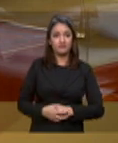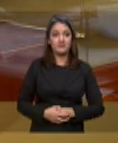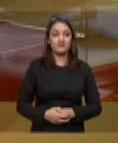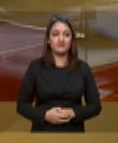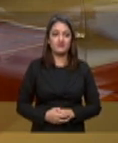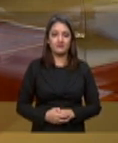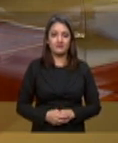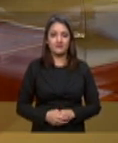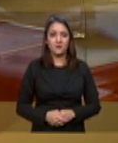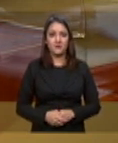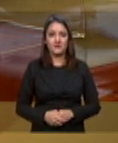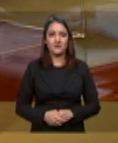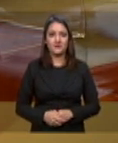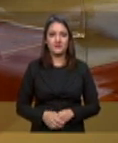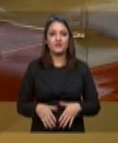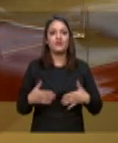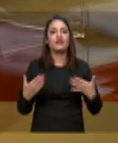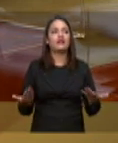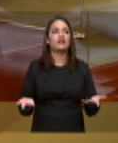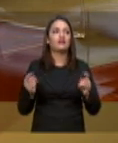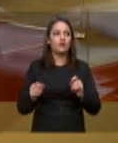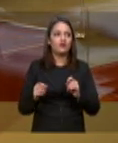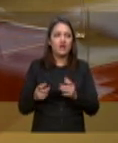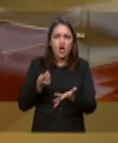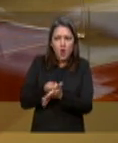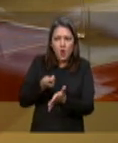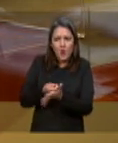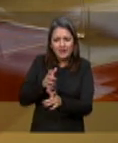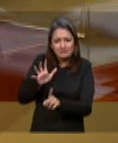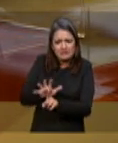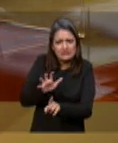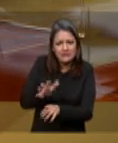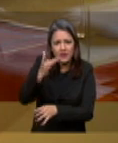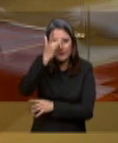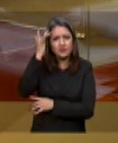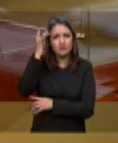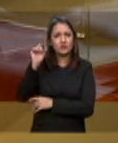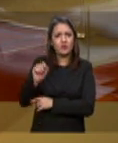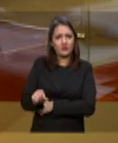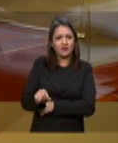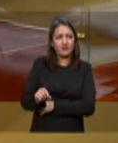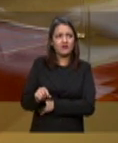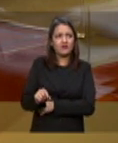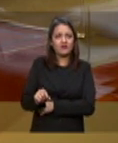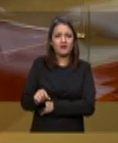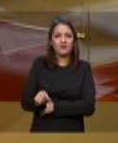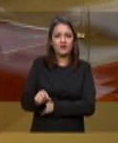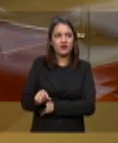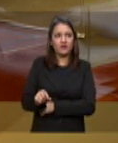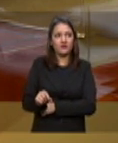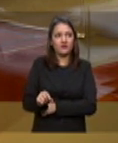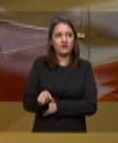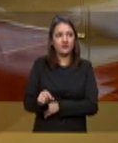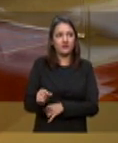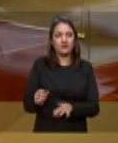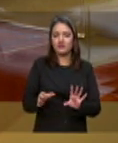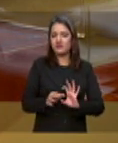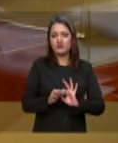Então, coagir o contribuinte a abrir mão do seu direito de